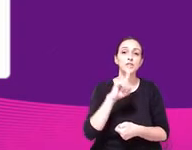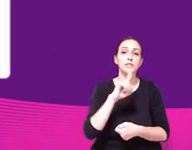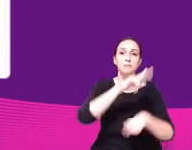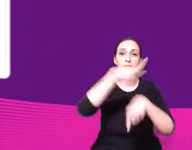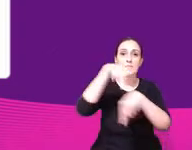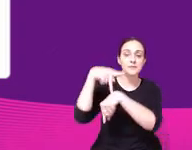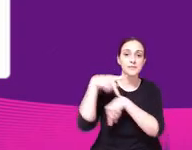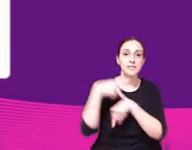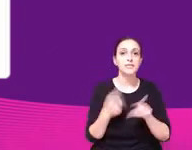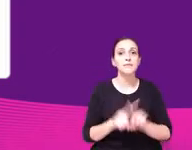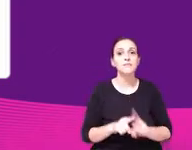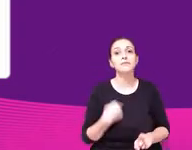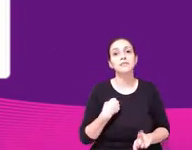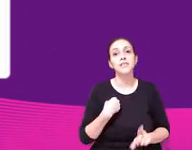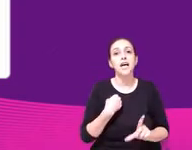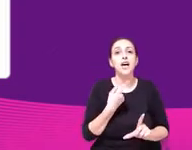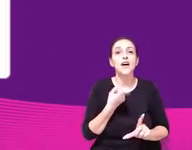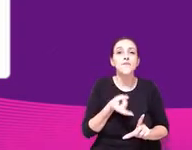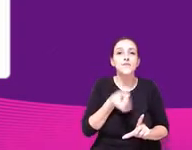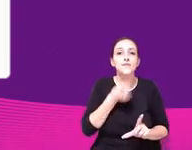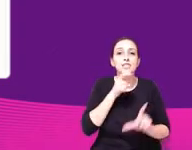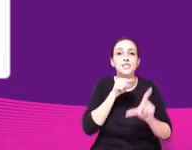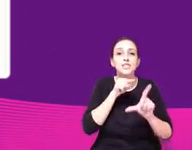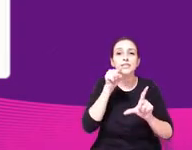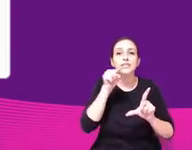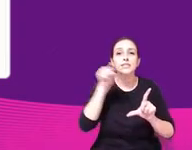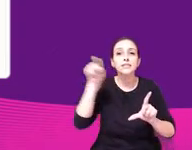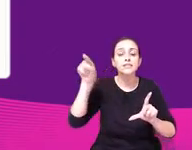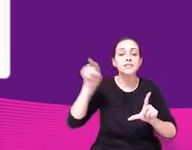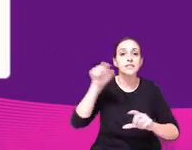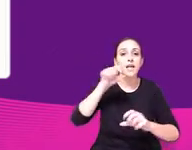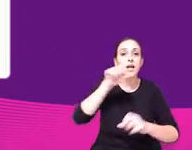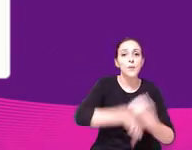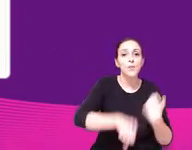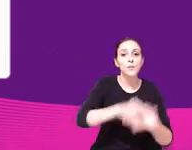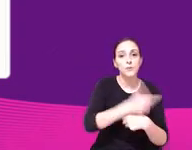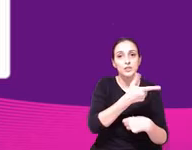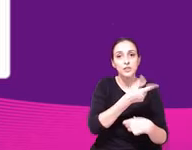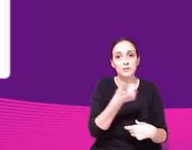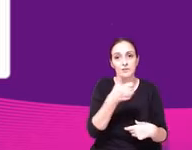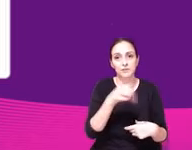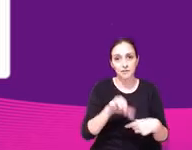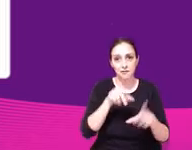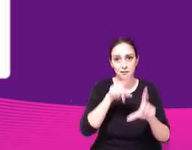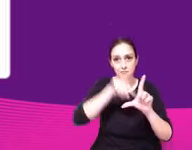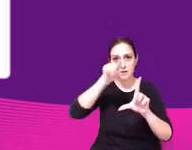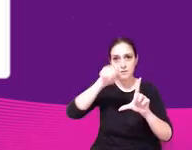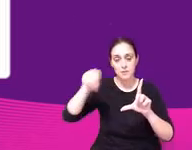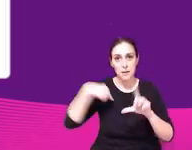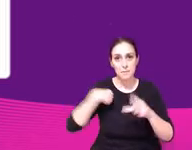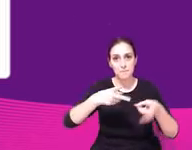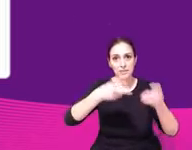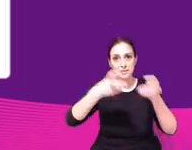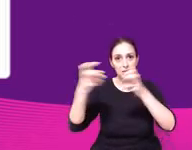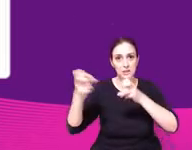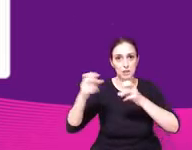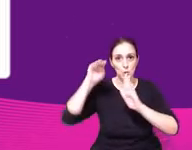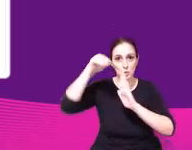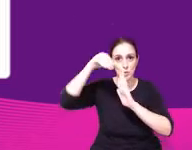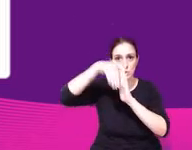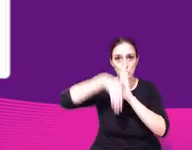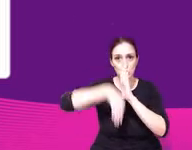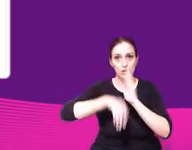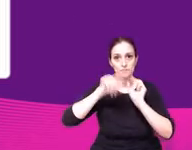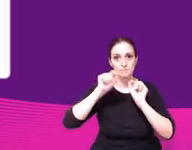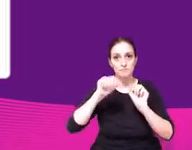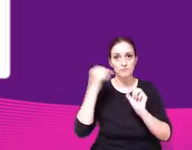a verde tracejada é a curva do ano de 2019. Então, nós observamos em todos os locais uma diminuição importante,